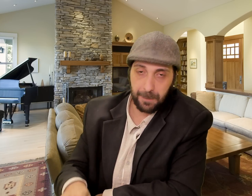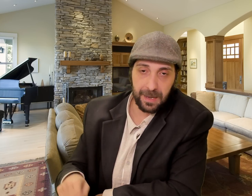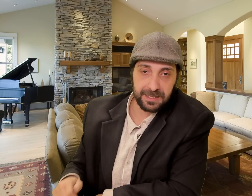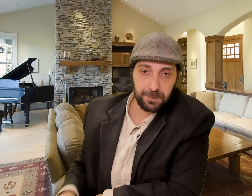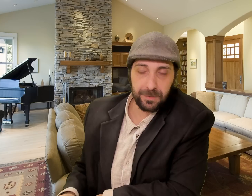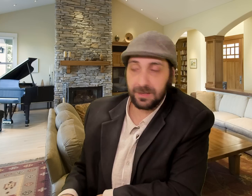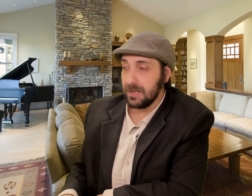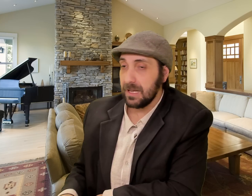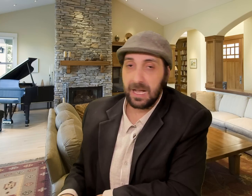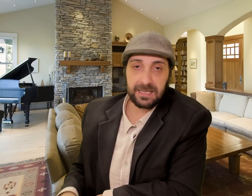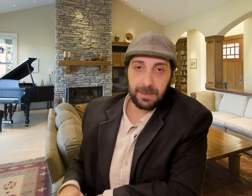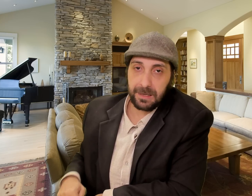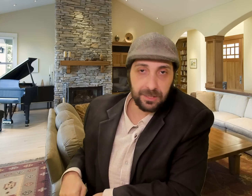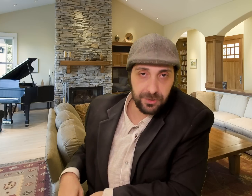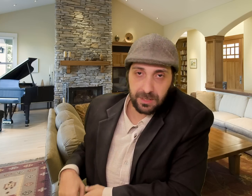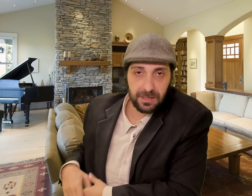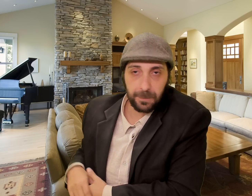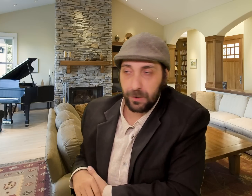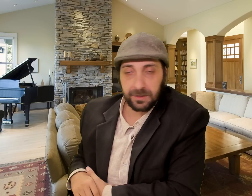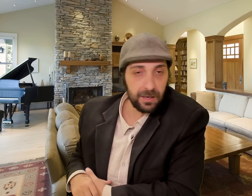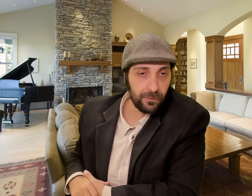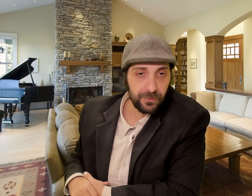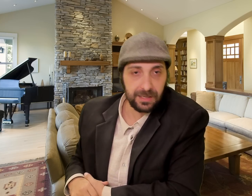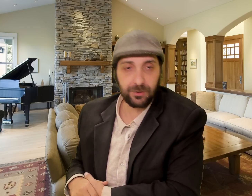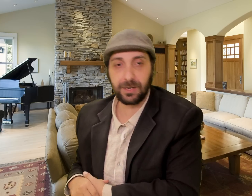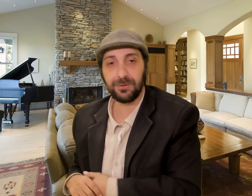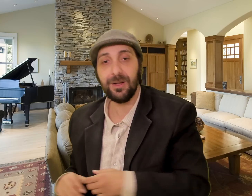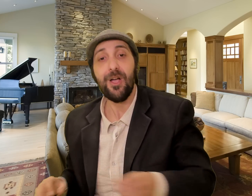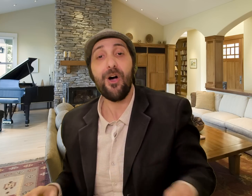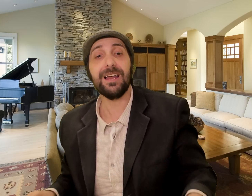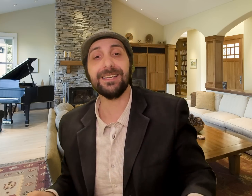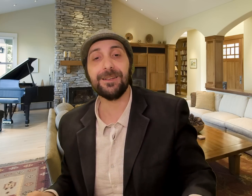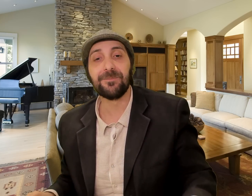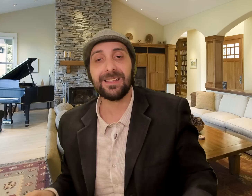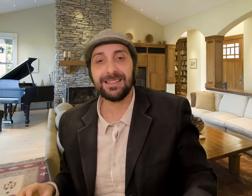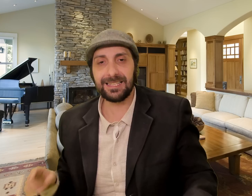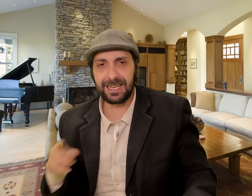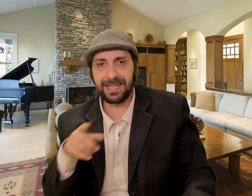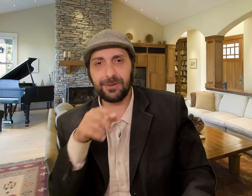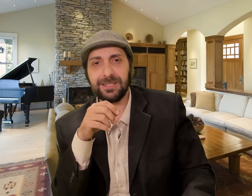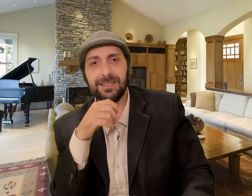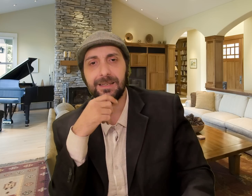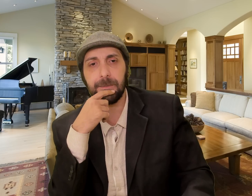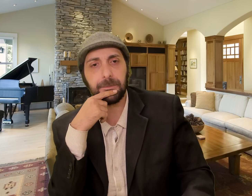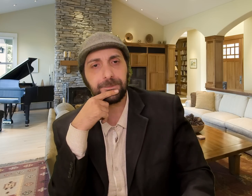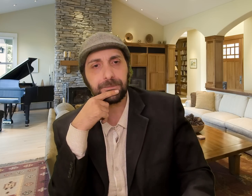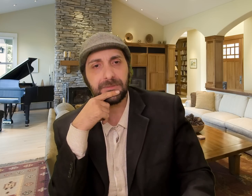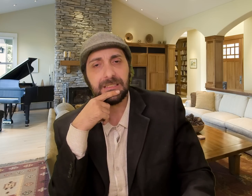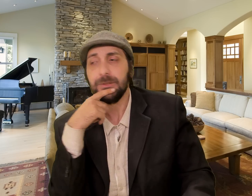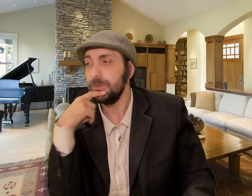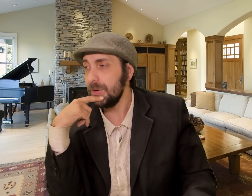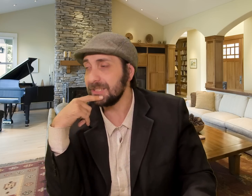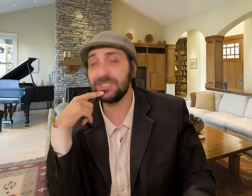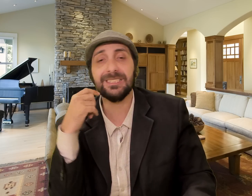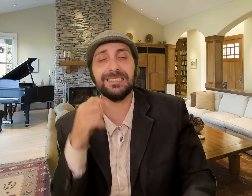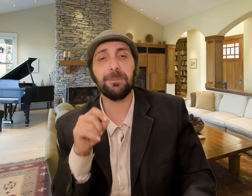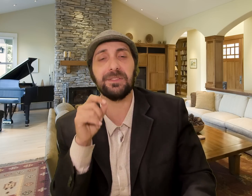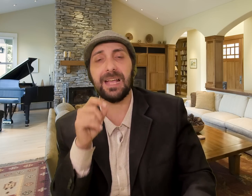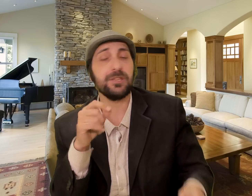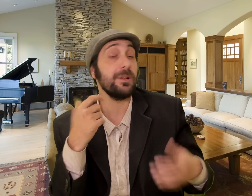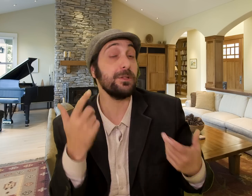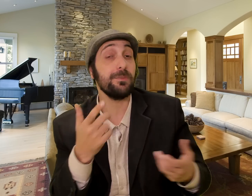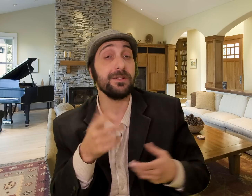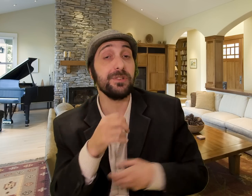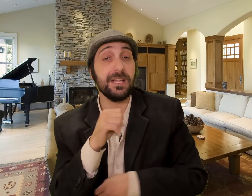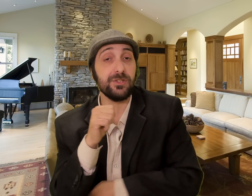certo rapaz aí a meta Tiririca Pior que tá não fica jogador olha aqui você tá ligado que o a chance